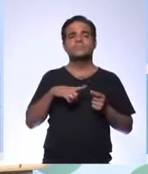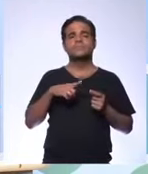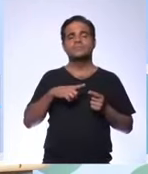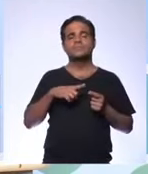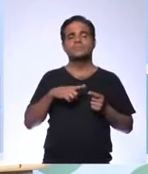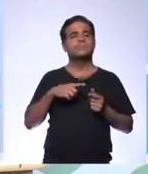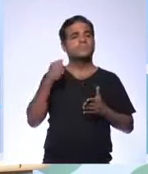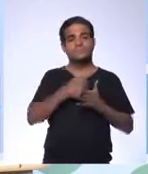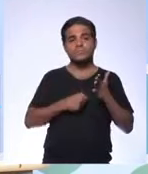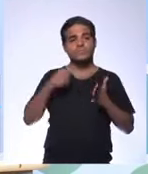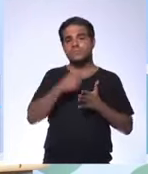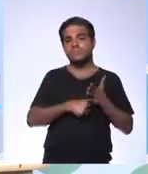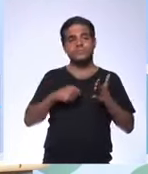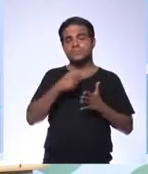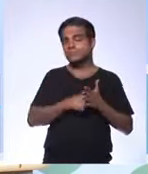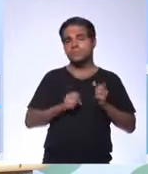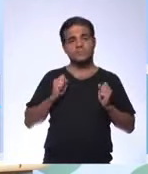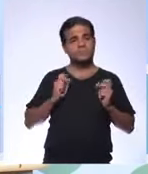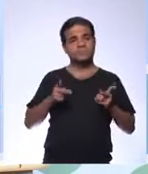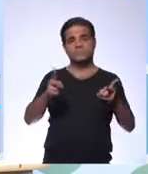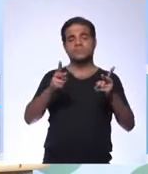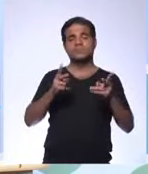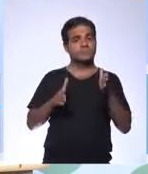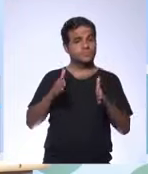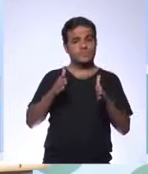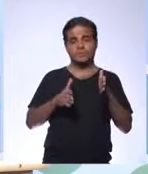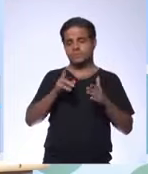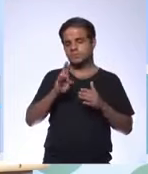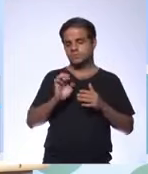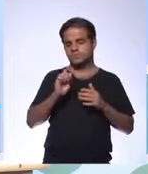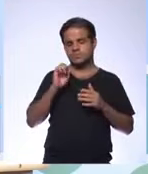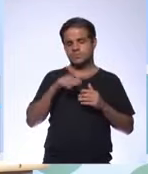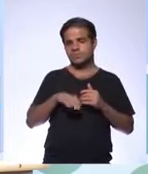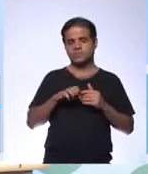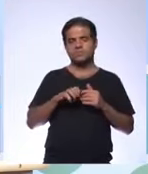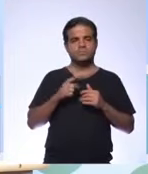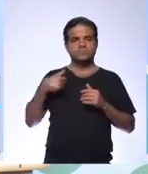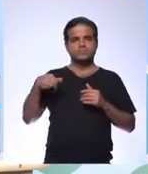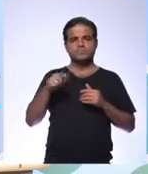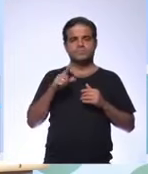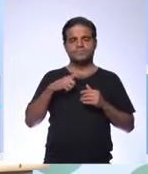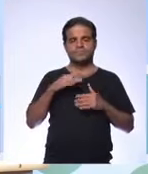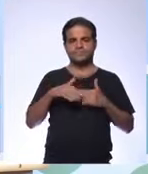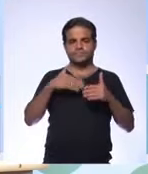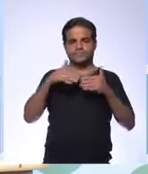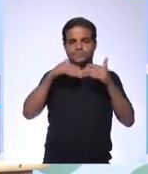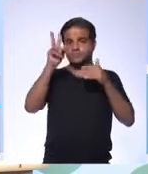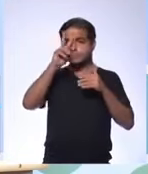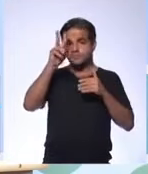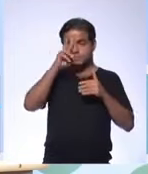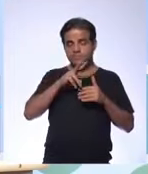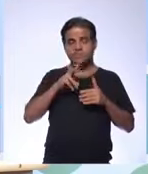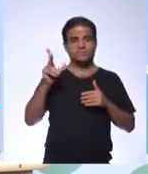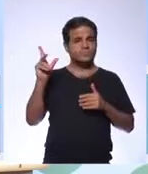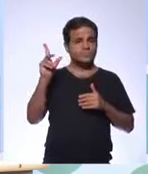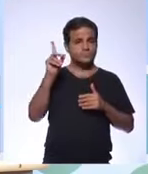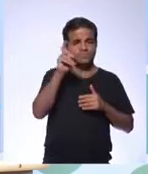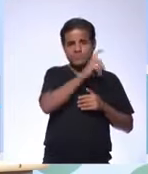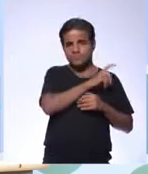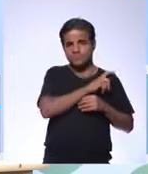está lutando para manter o regime. Então, nós temos aí um processo histórico